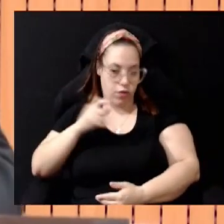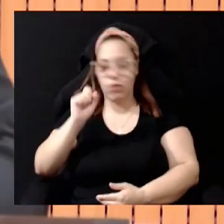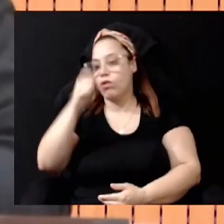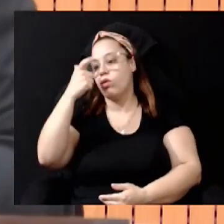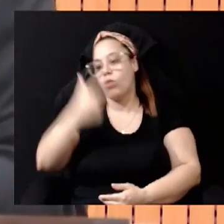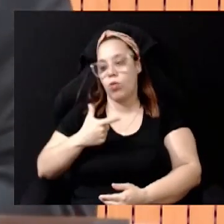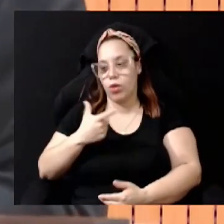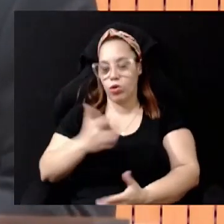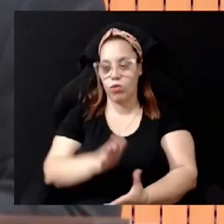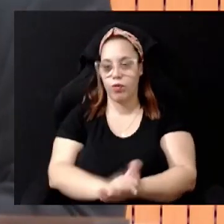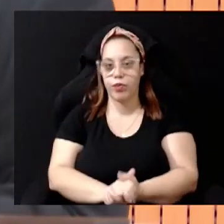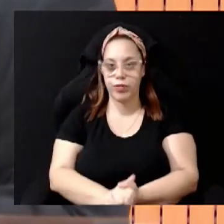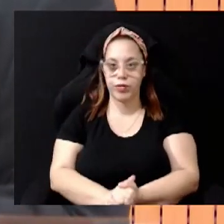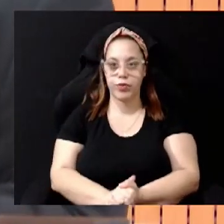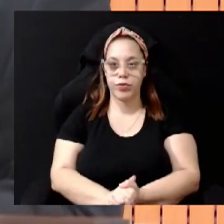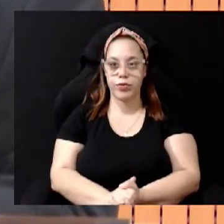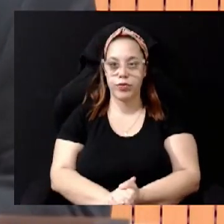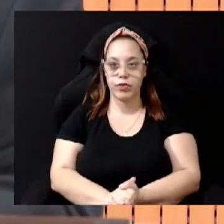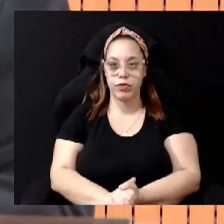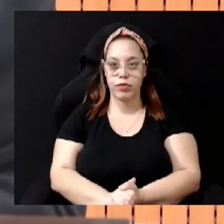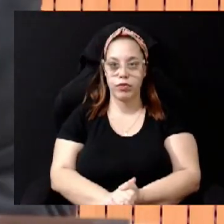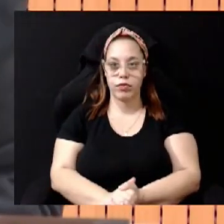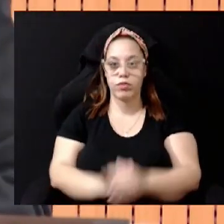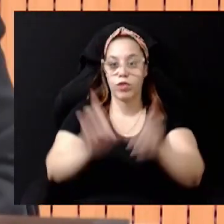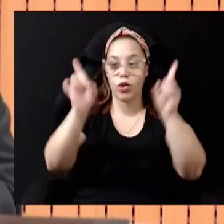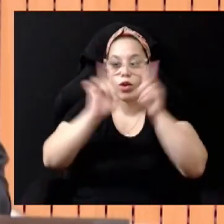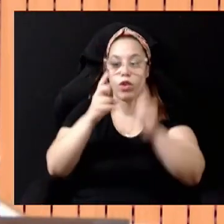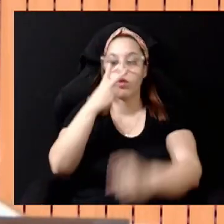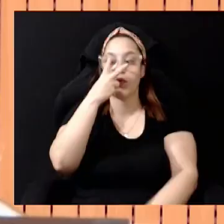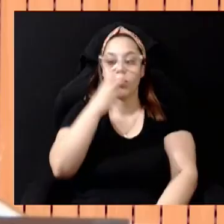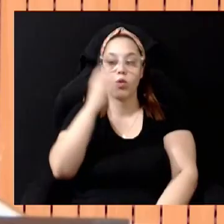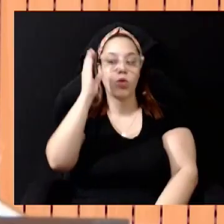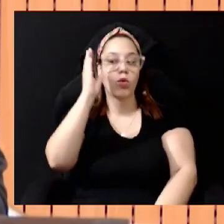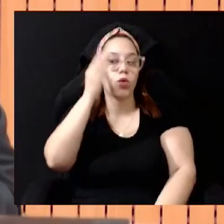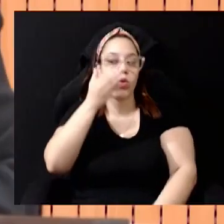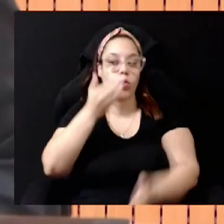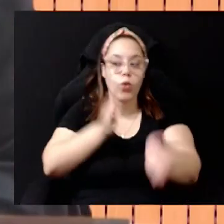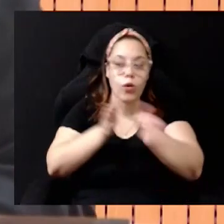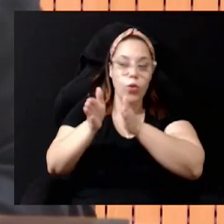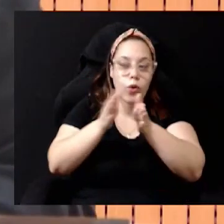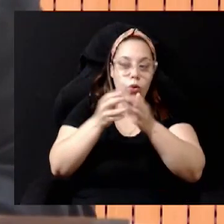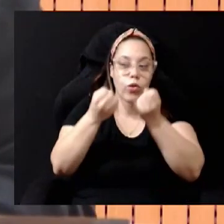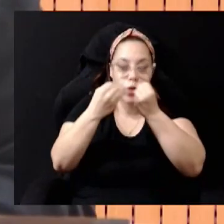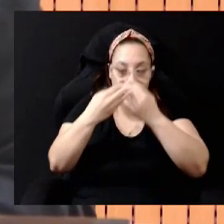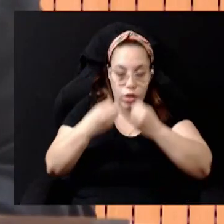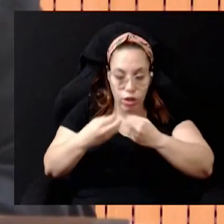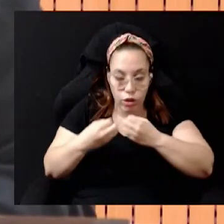trajado para que pessoas com deficiência visual tenham acesso a essas informações.